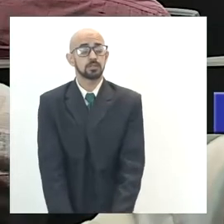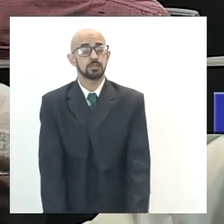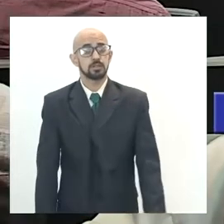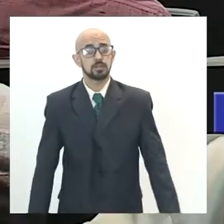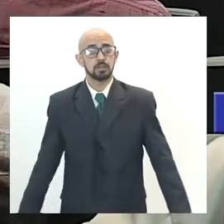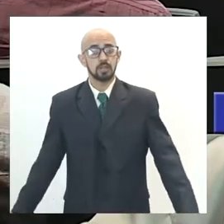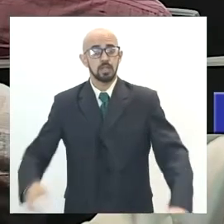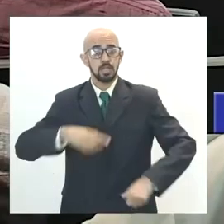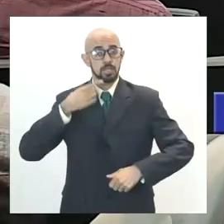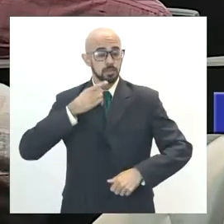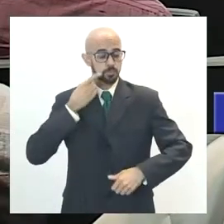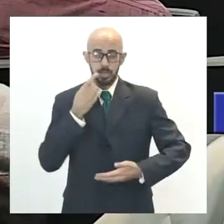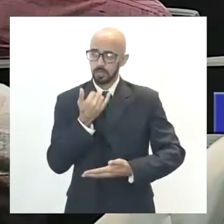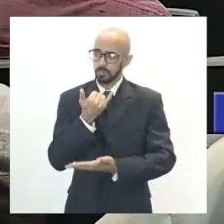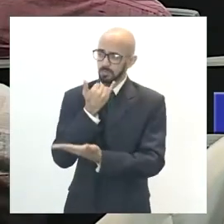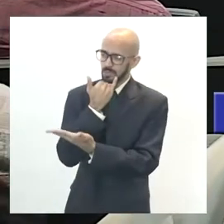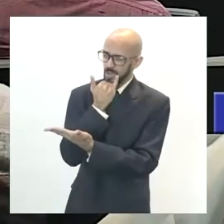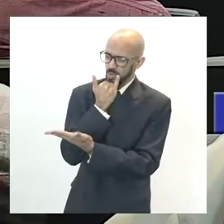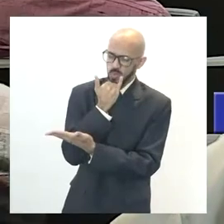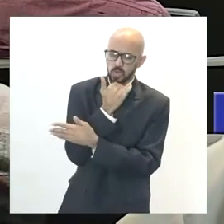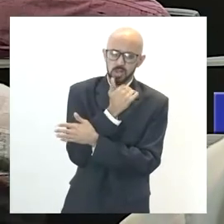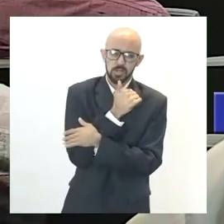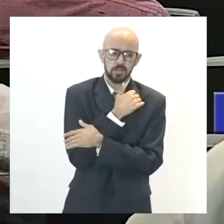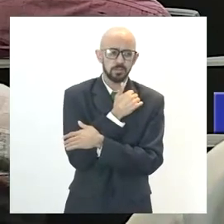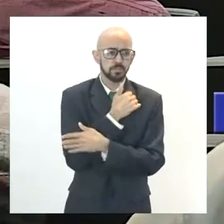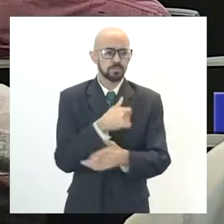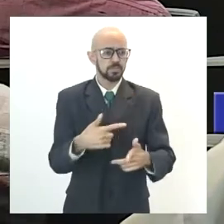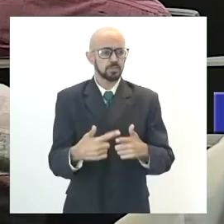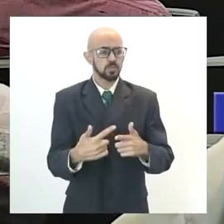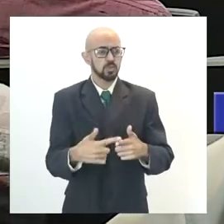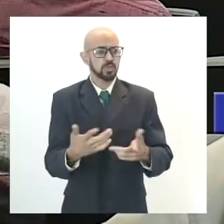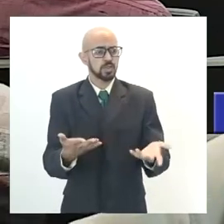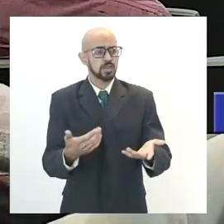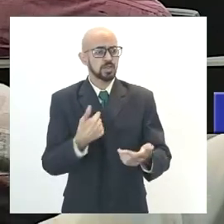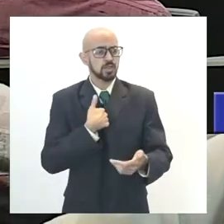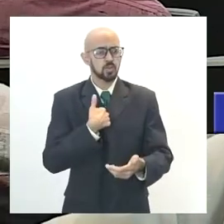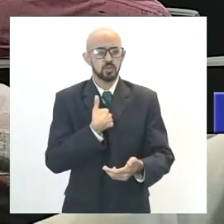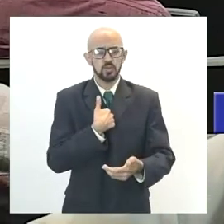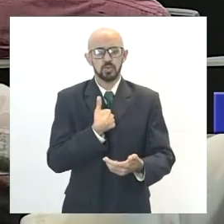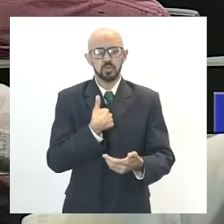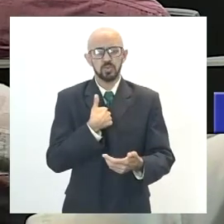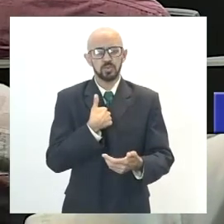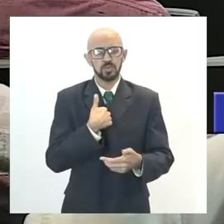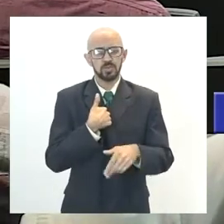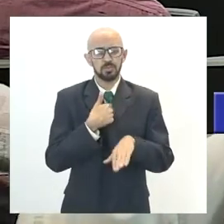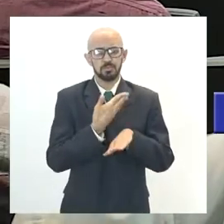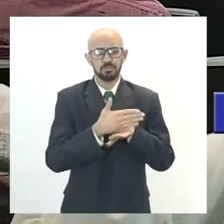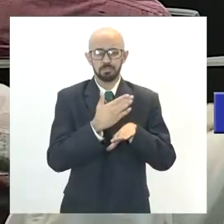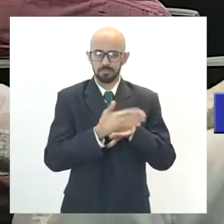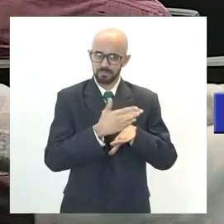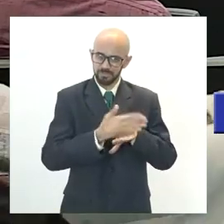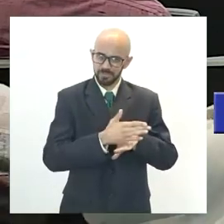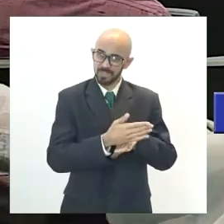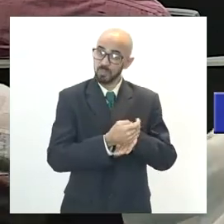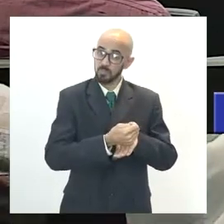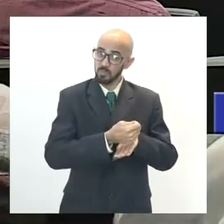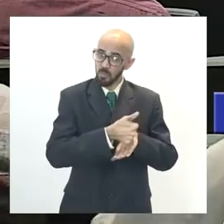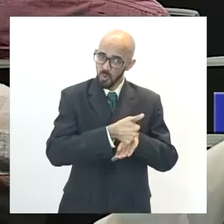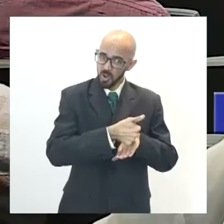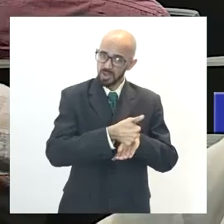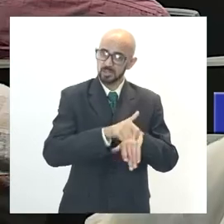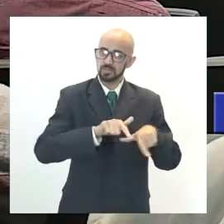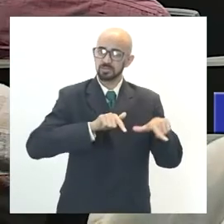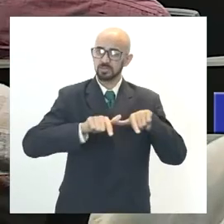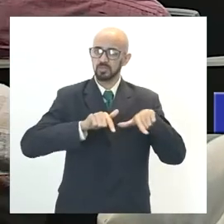o deputado Me desculpa porque eu eu tenho pouca prática né Na hora do